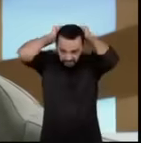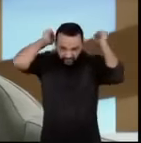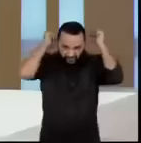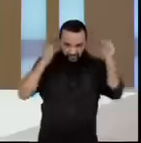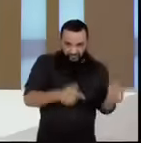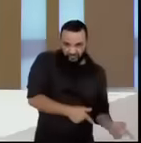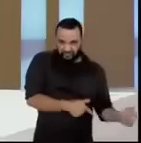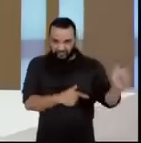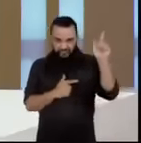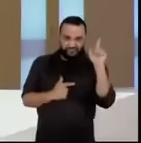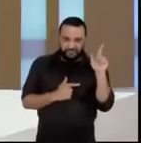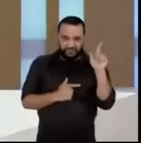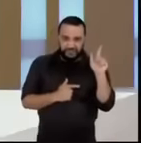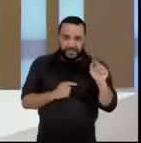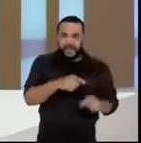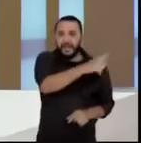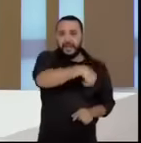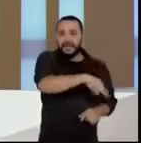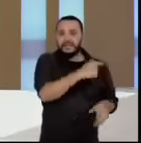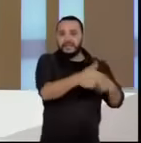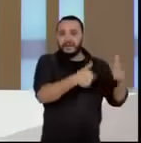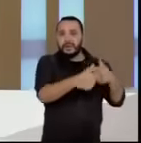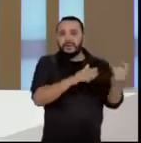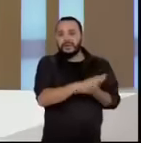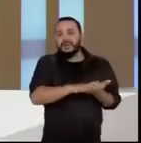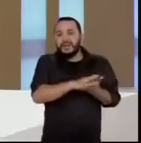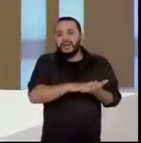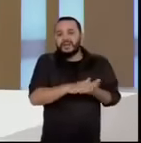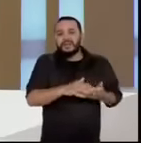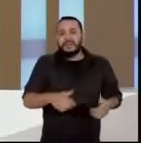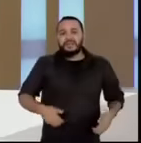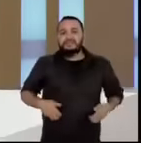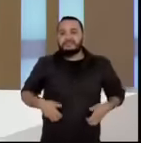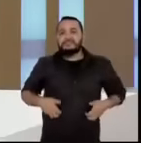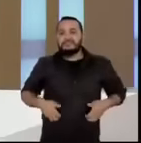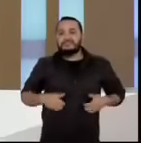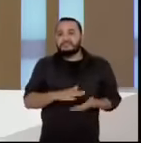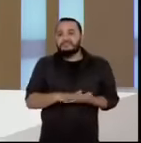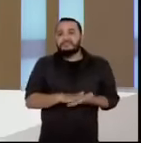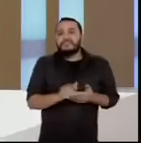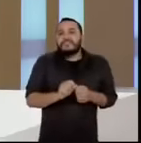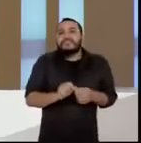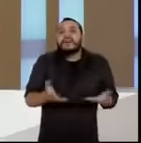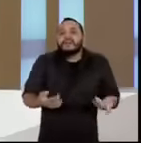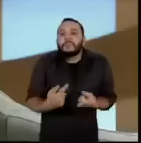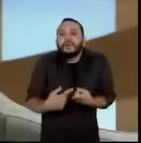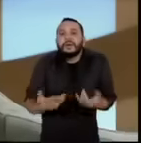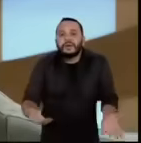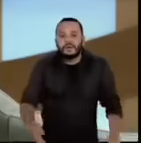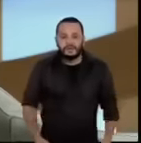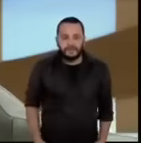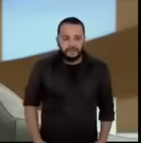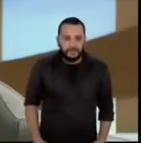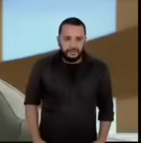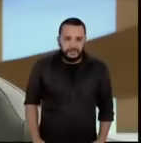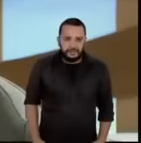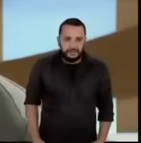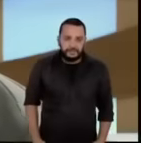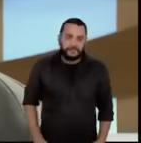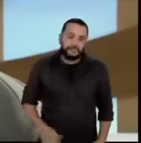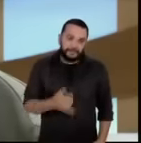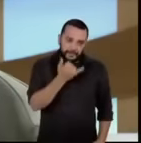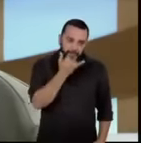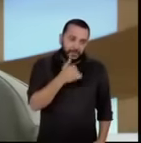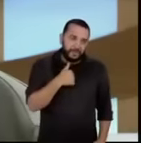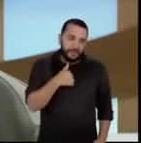campo, quando estamos com alta no desmatamento e alta nas queimadas. Por que não? Então, eu não trato